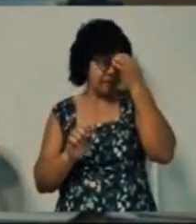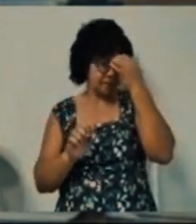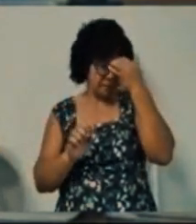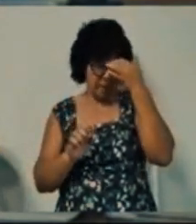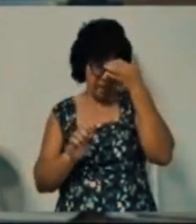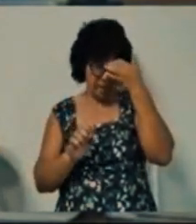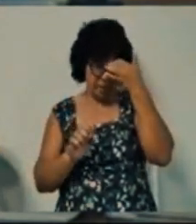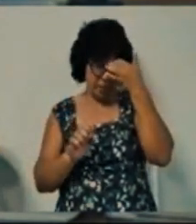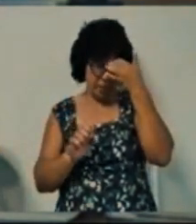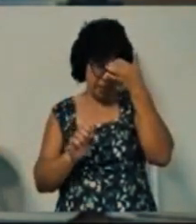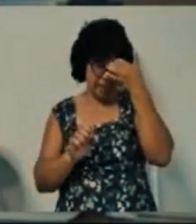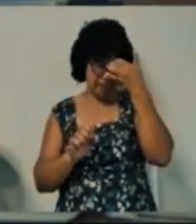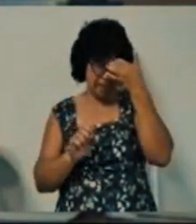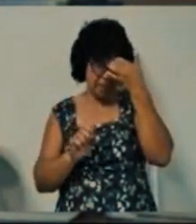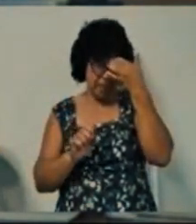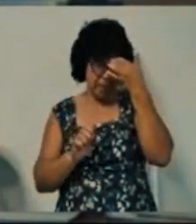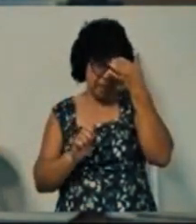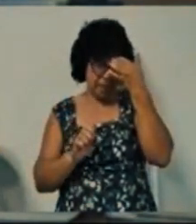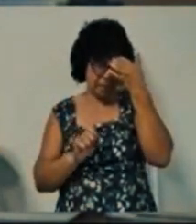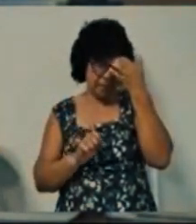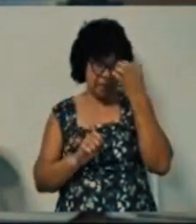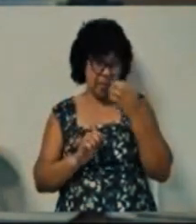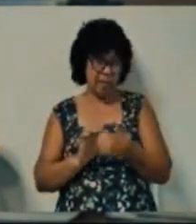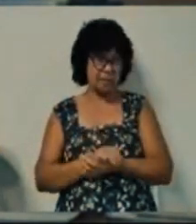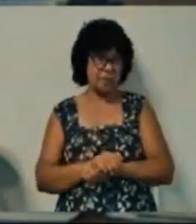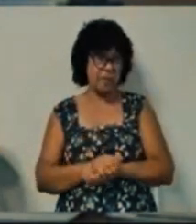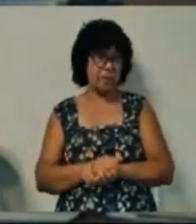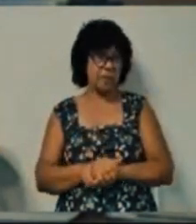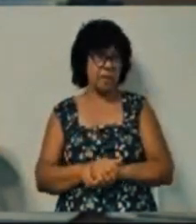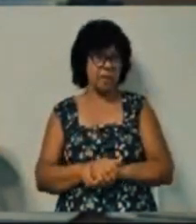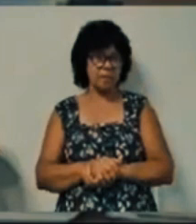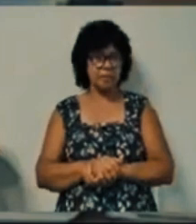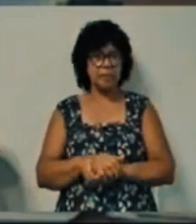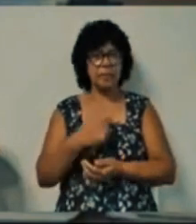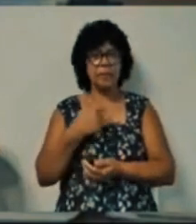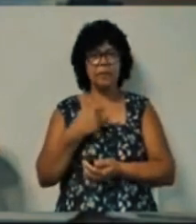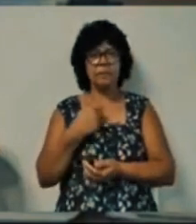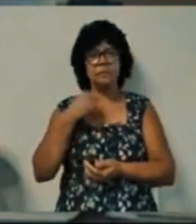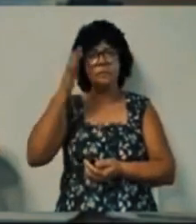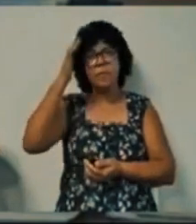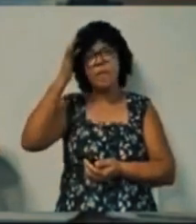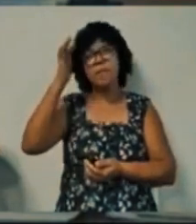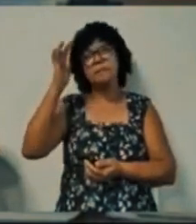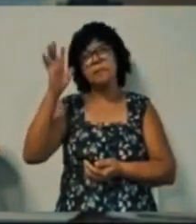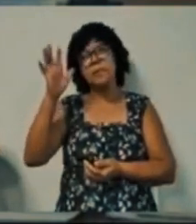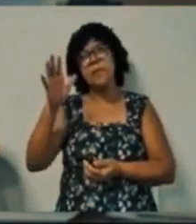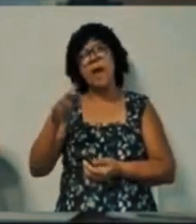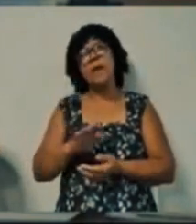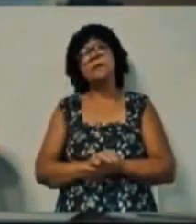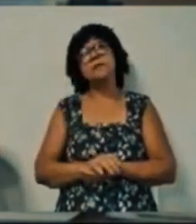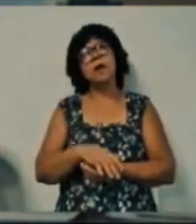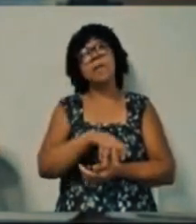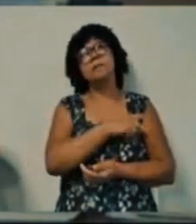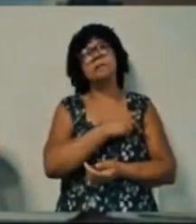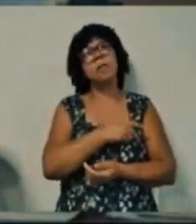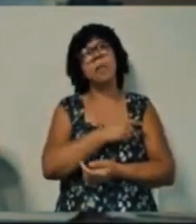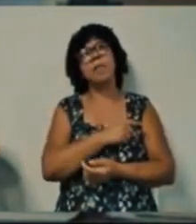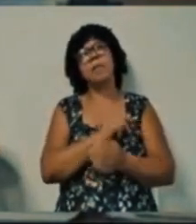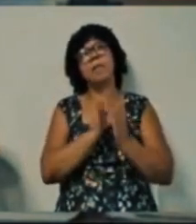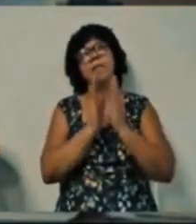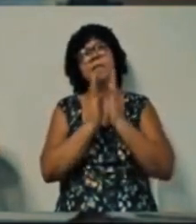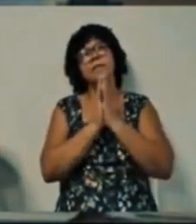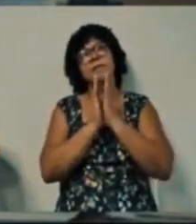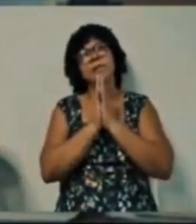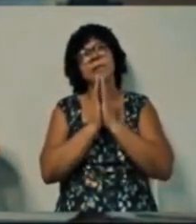eu penso, olhando os textos bíblicos, imagino que Paulo, nas suas orações, ele colocava diante